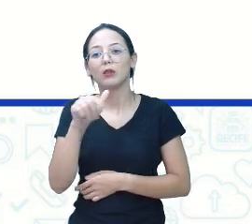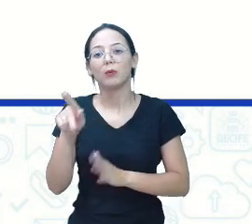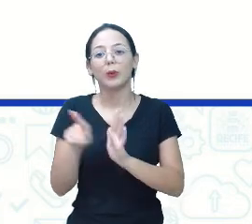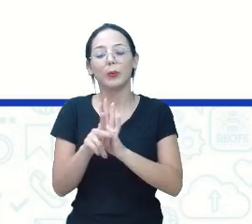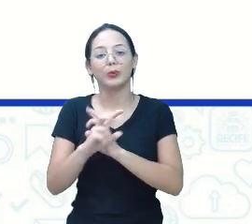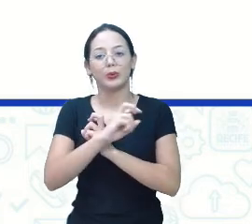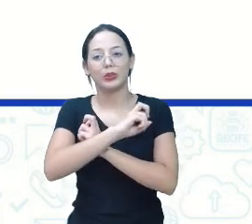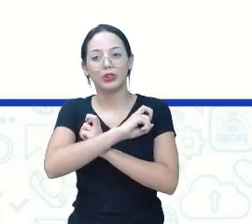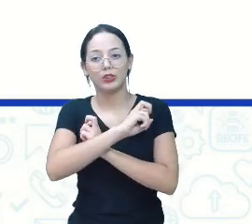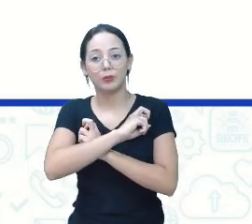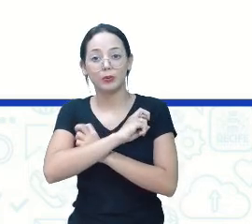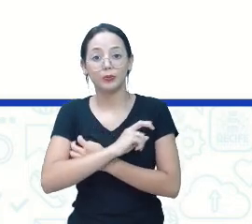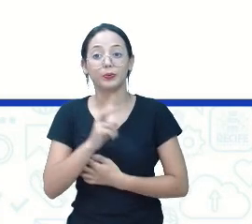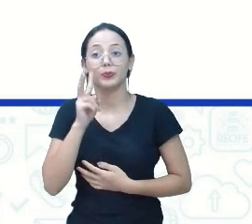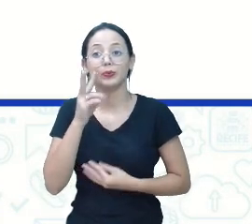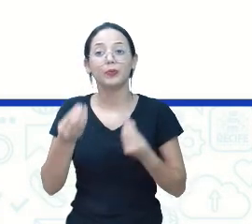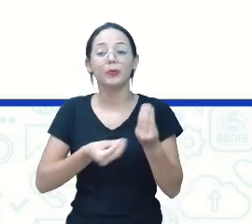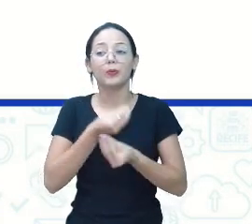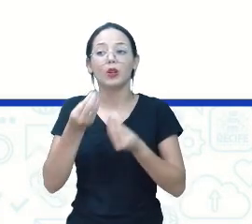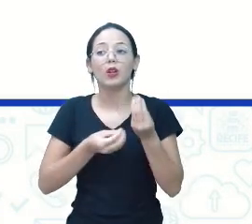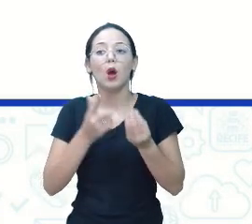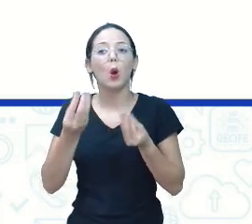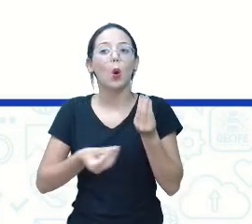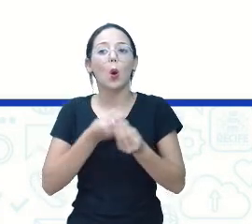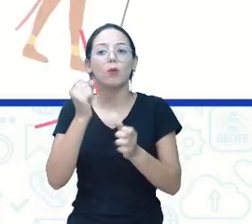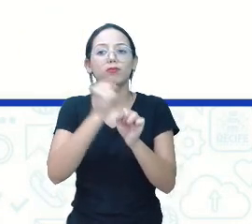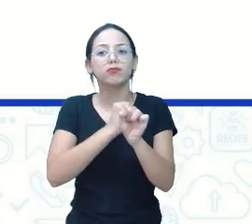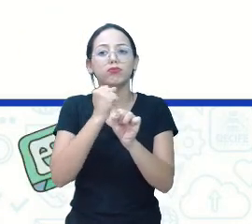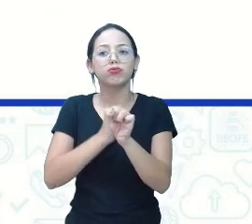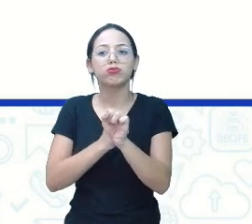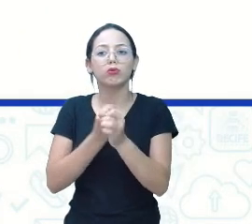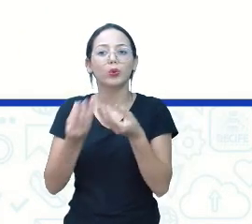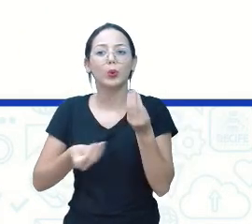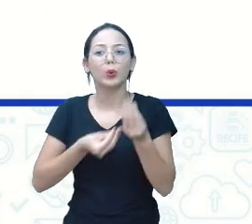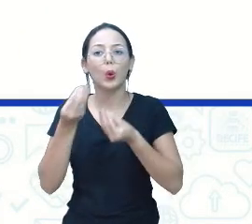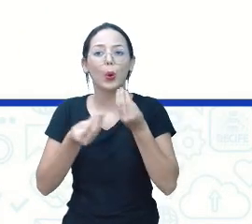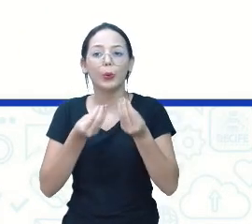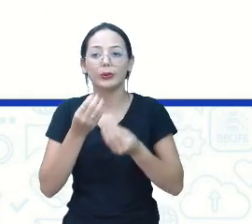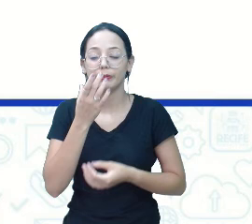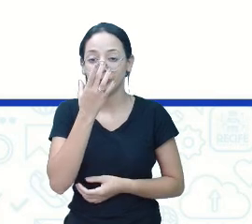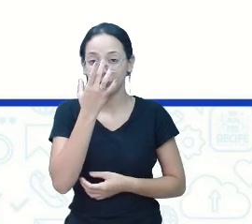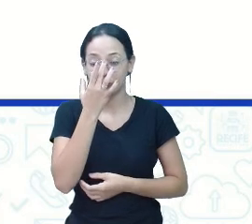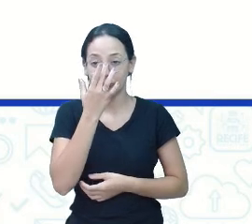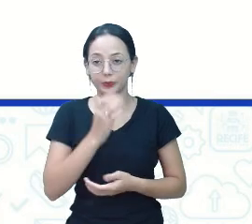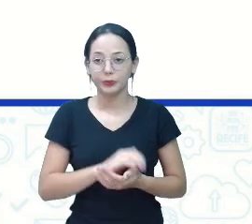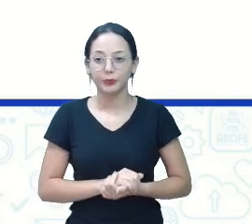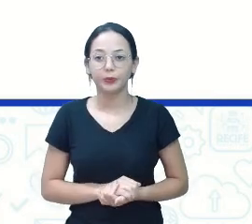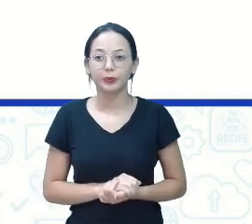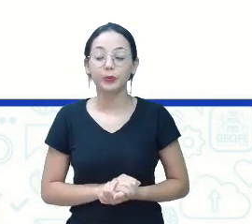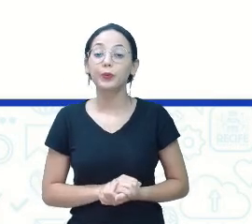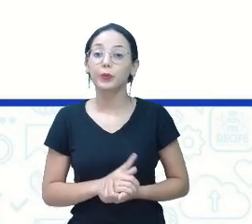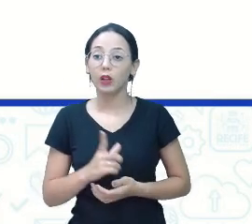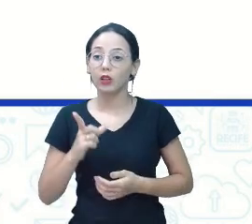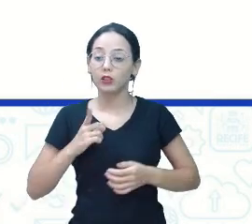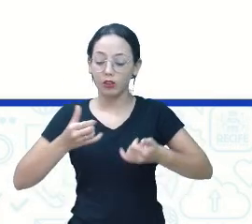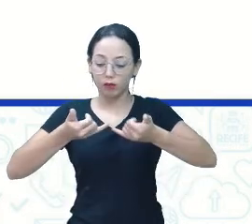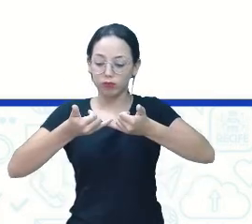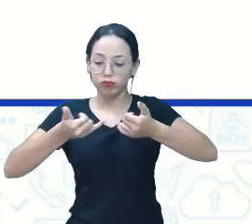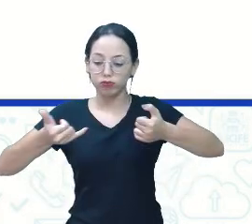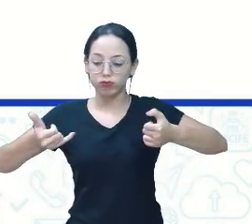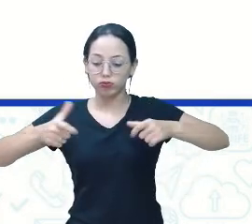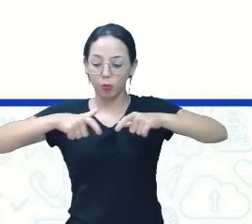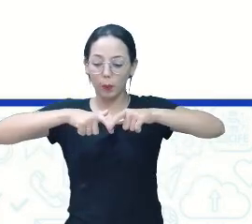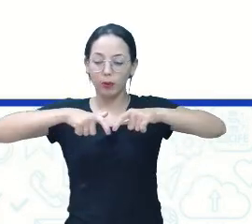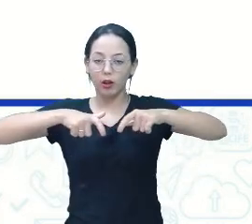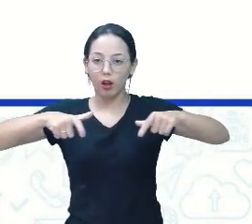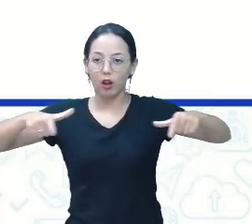egípcios. Então, olha como é que eles construíam um ângulo de 90 graus. Então, pegava-se uma corda, e eu vou